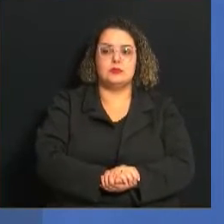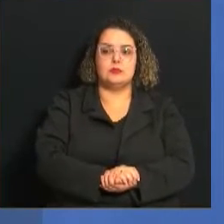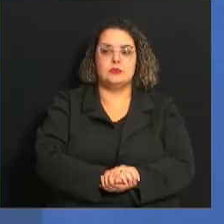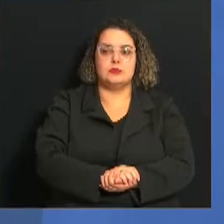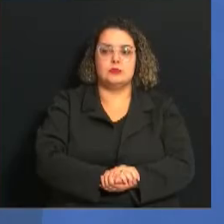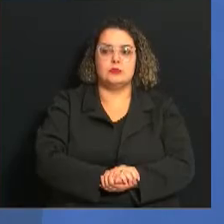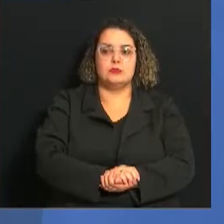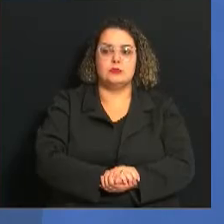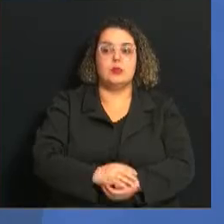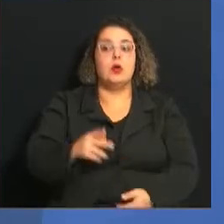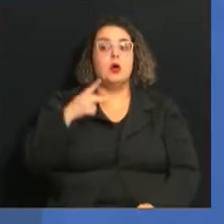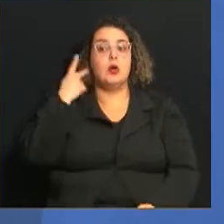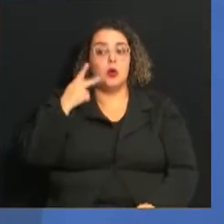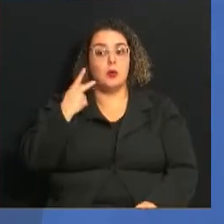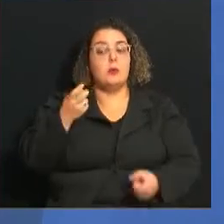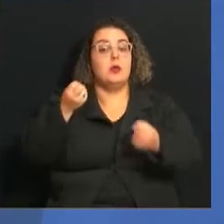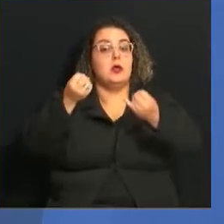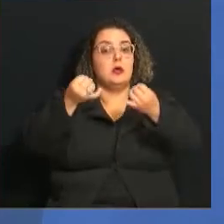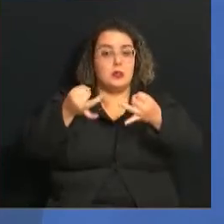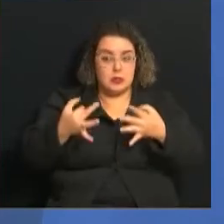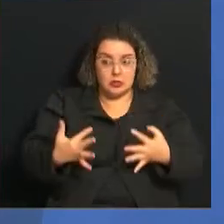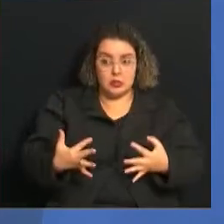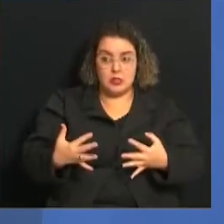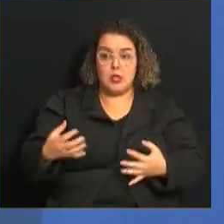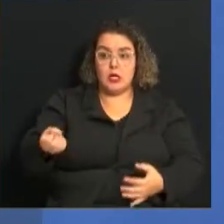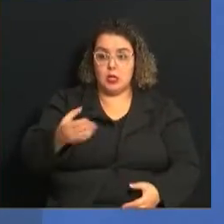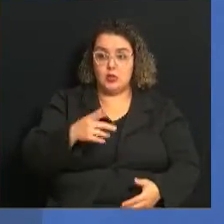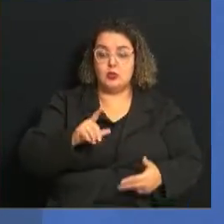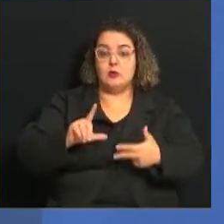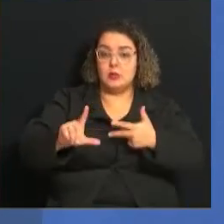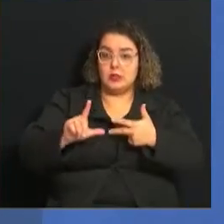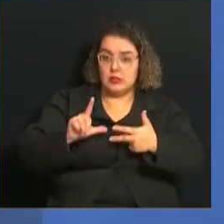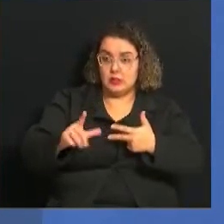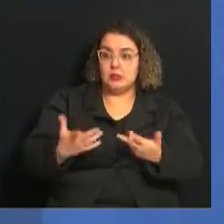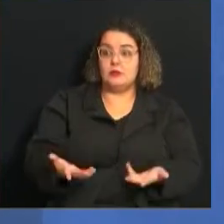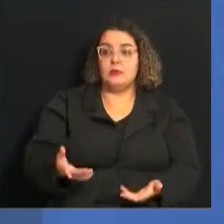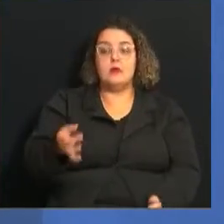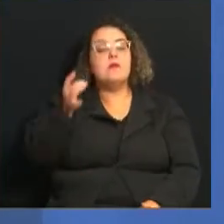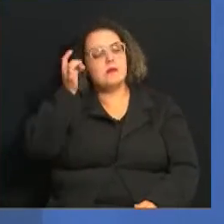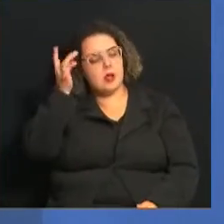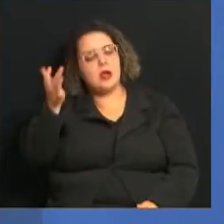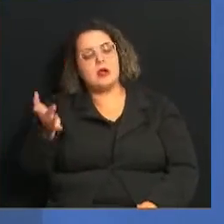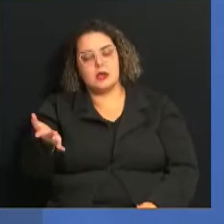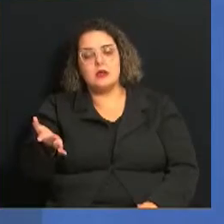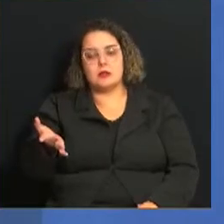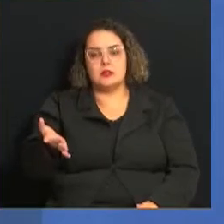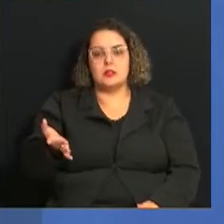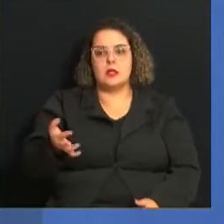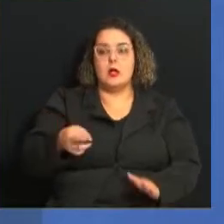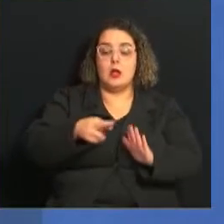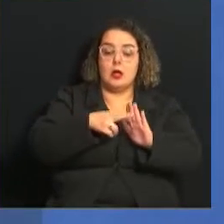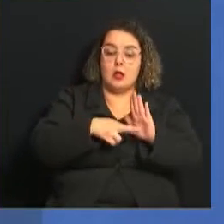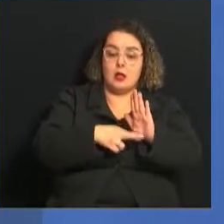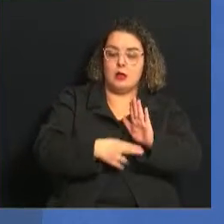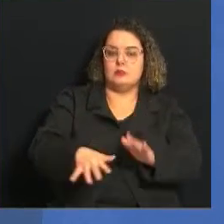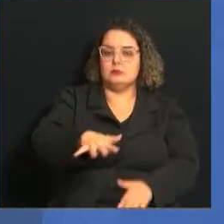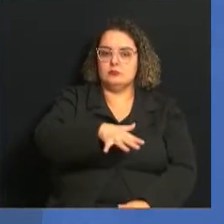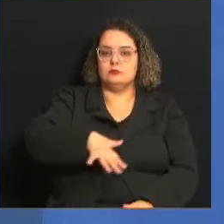O vereador explicou que a nova legislação vai facilitar a regularização dessas